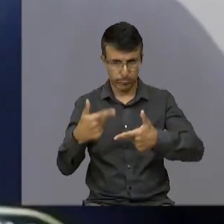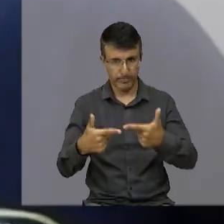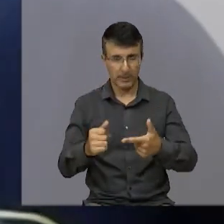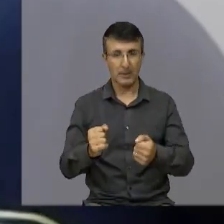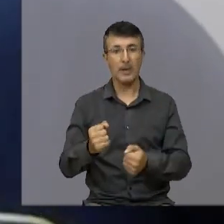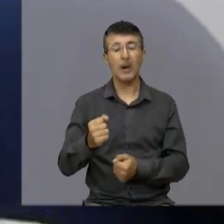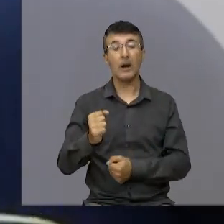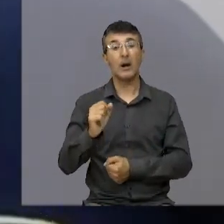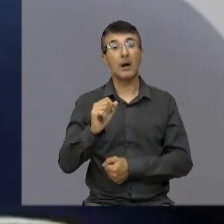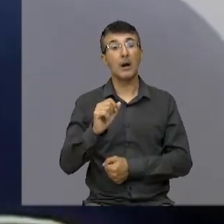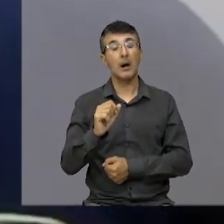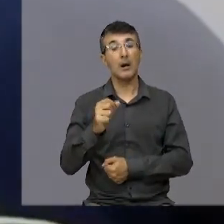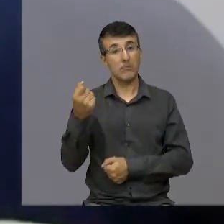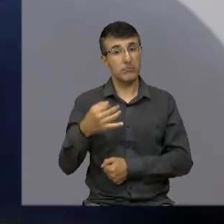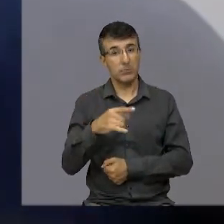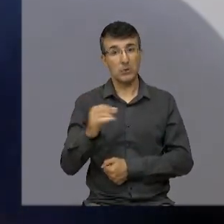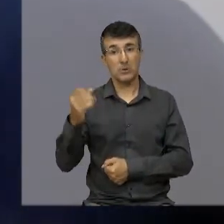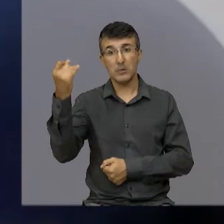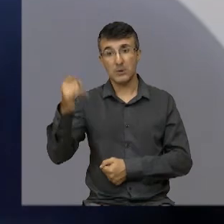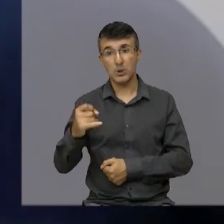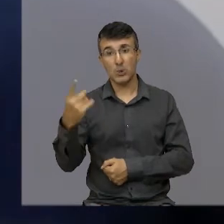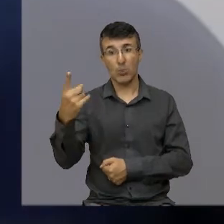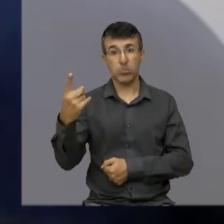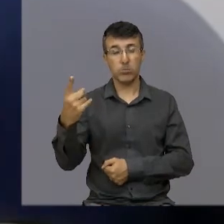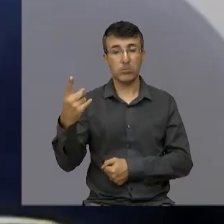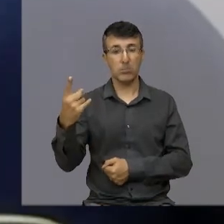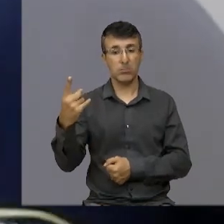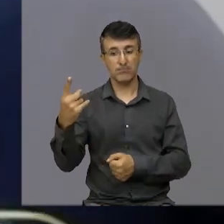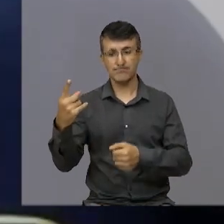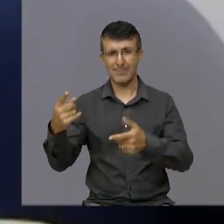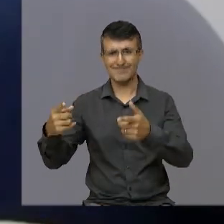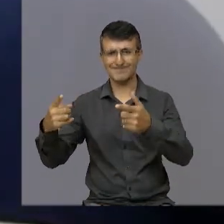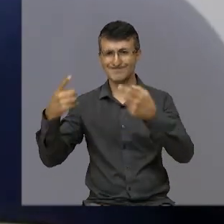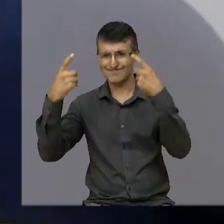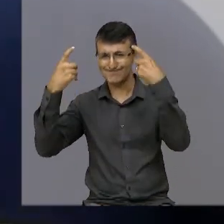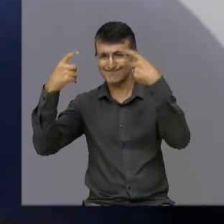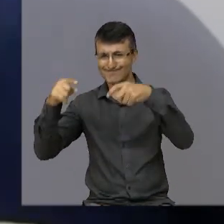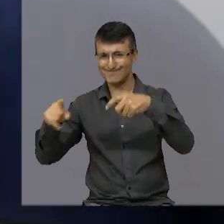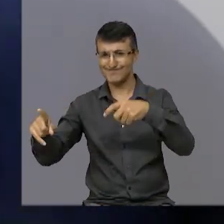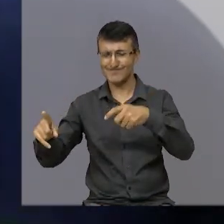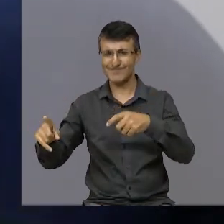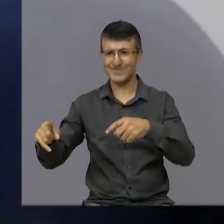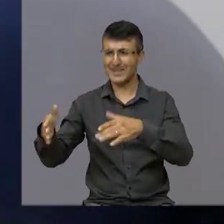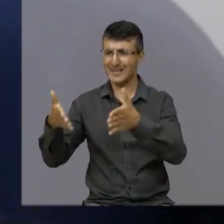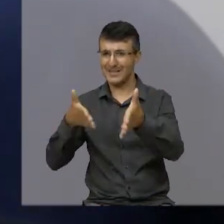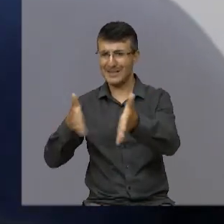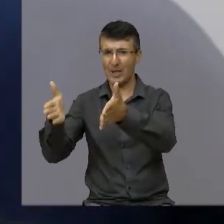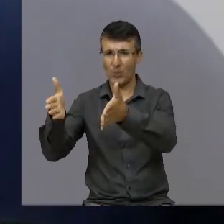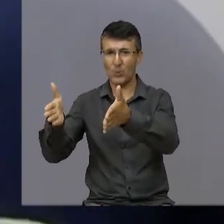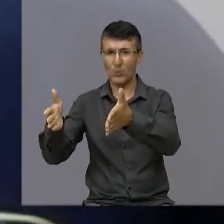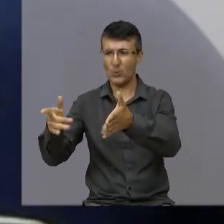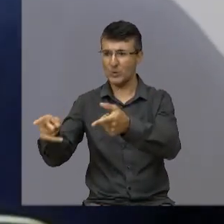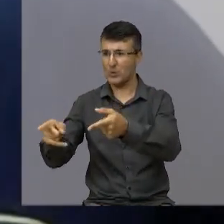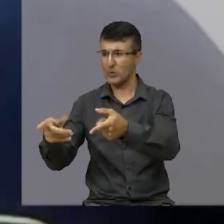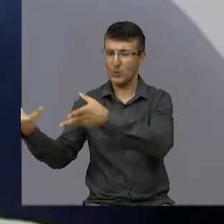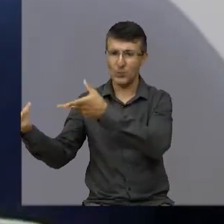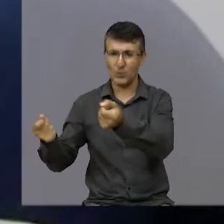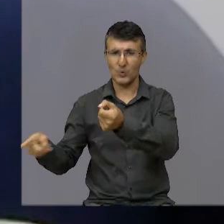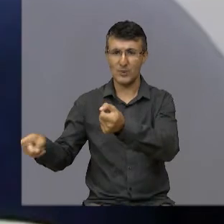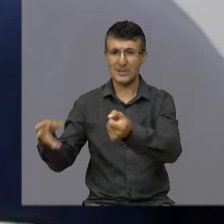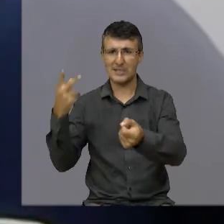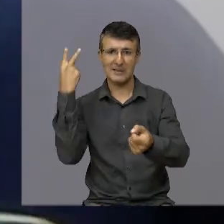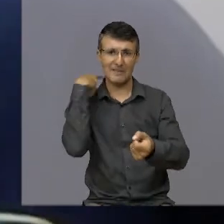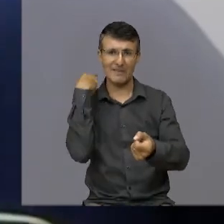pegarmos alguma ocorrência na rua de violência doméstica, ou se nós atendermos essas vítimas, nós vamos